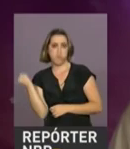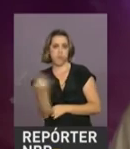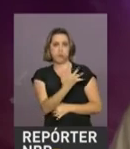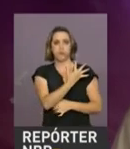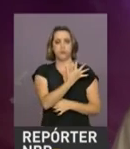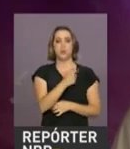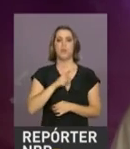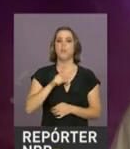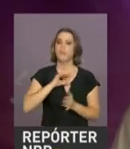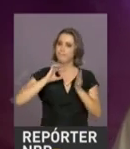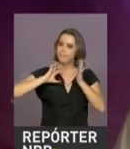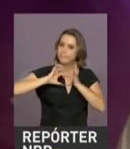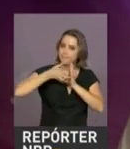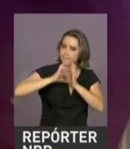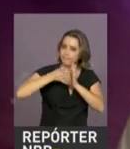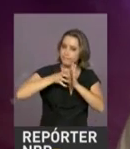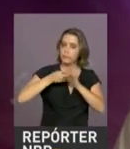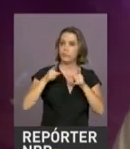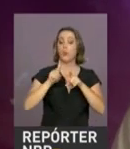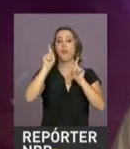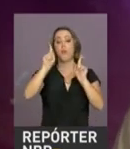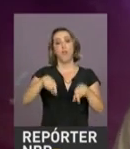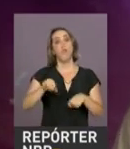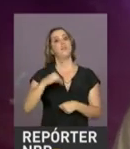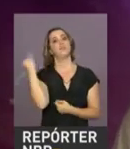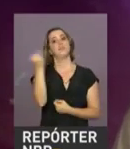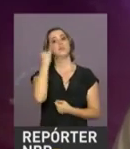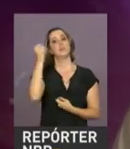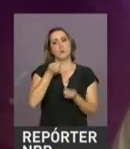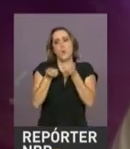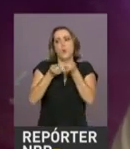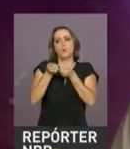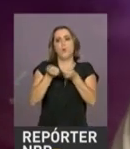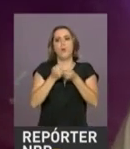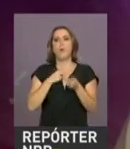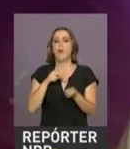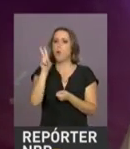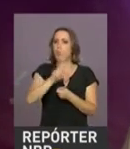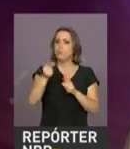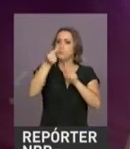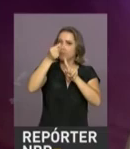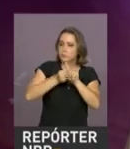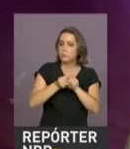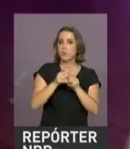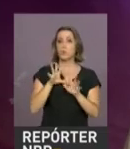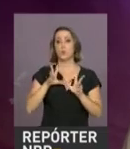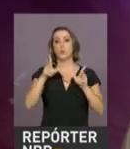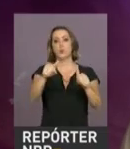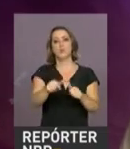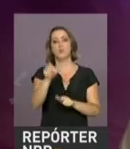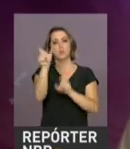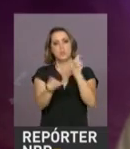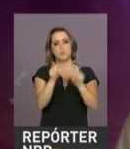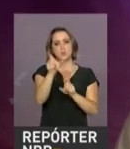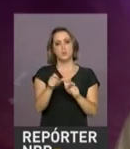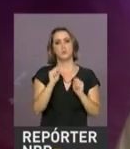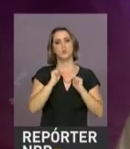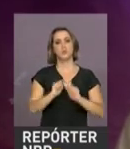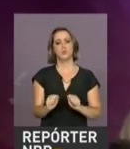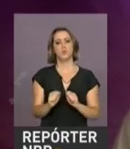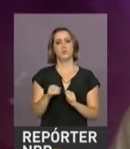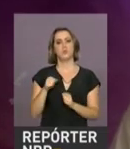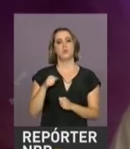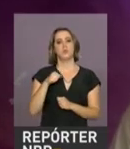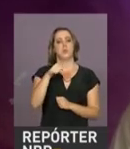pessoas infectadas e é muito importante que a gente possa controlar isso. E fazer um apelo também a todos que façam a testagem. Temos mais de 100